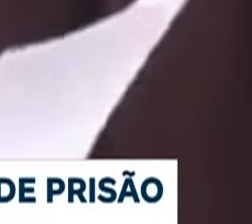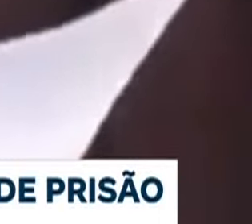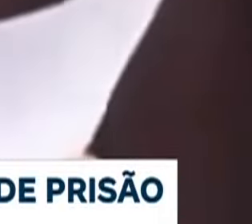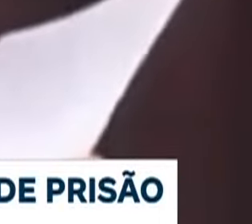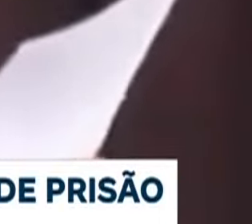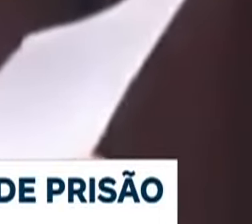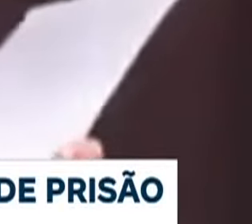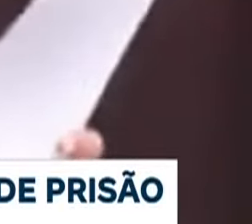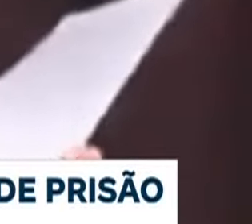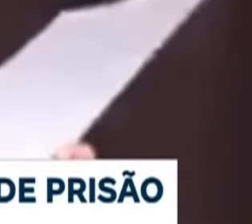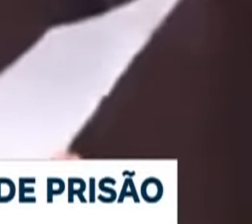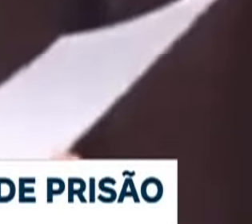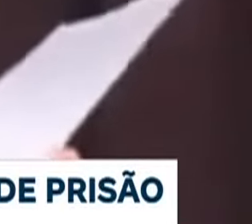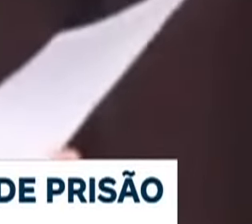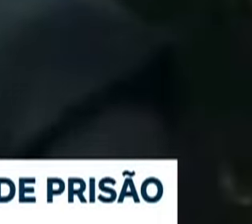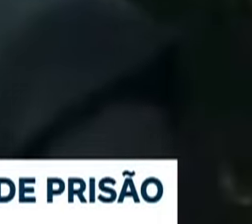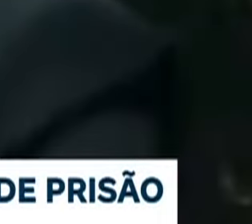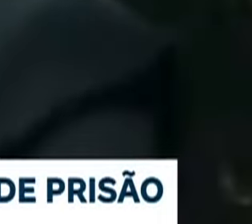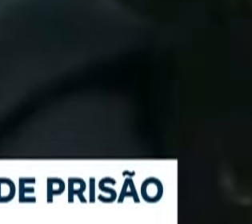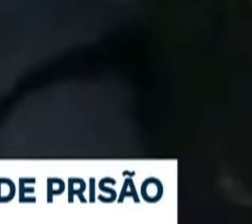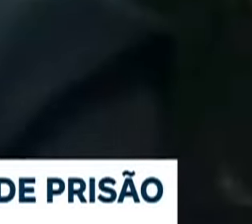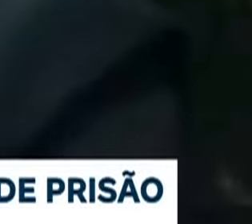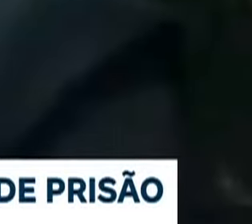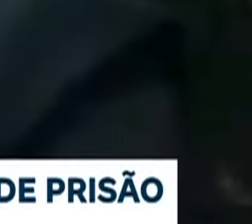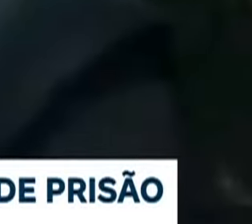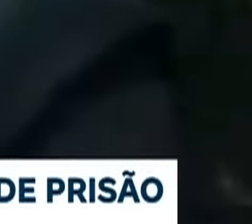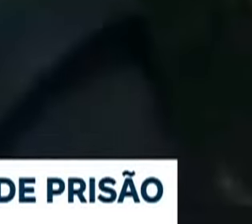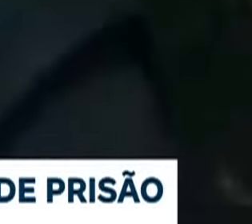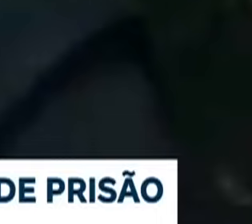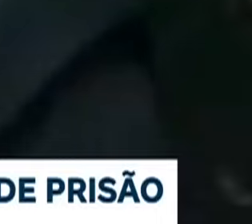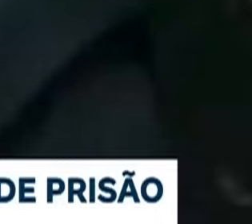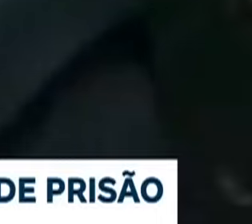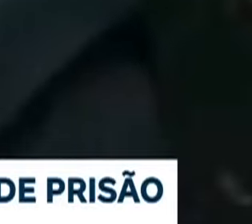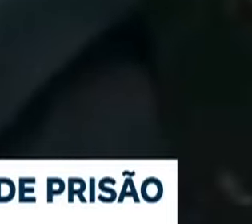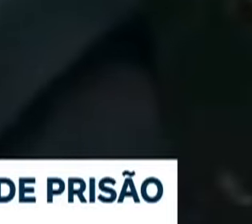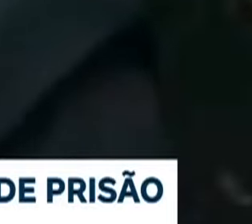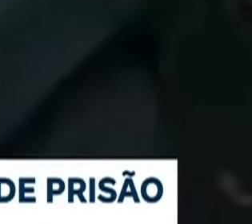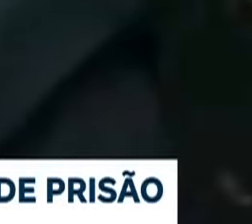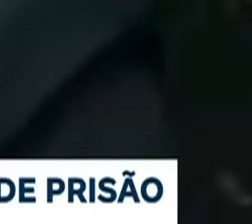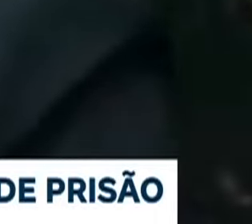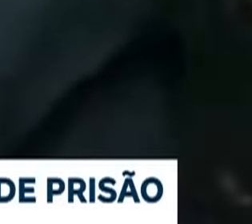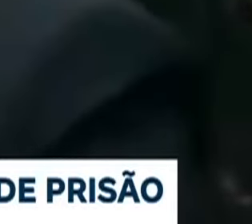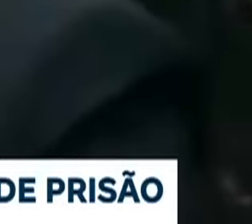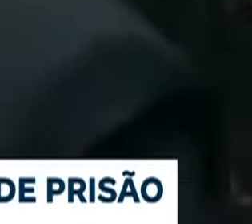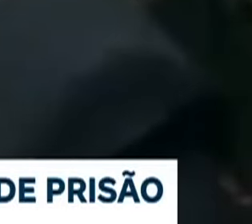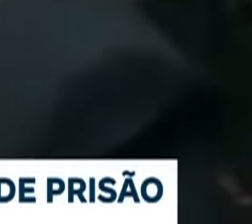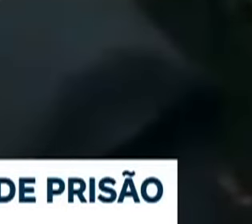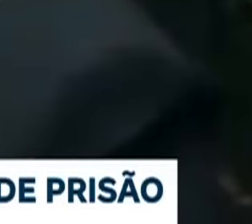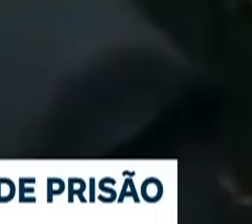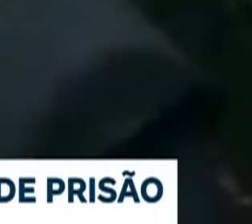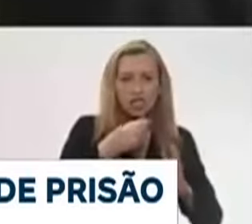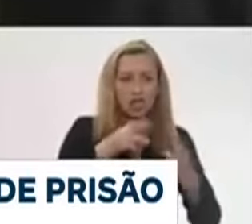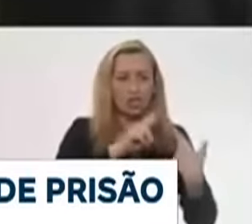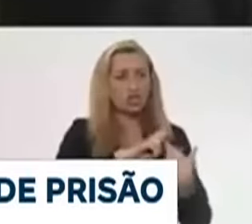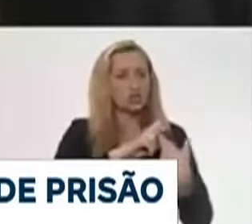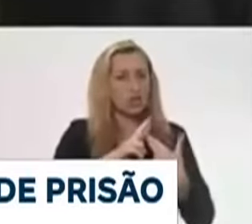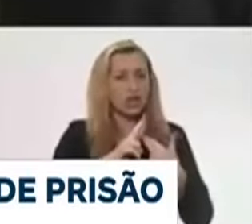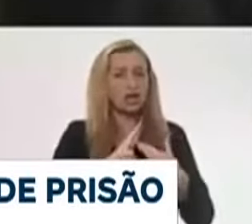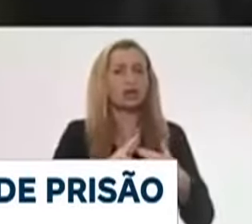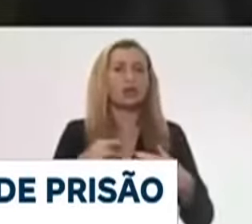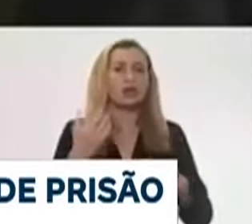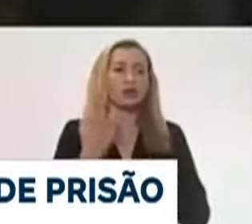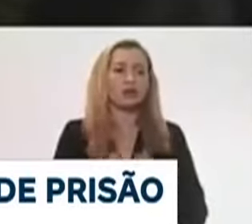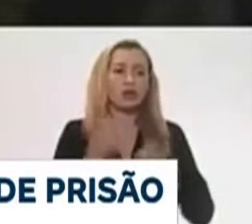deputada e também a ex-assessora Ariane Afonso Lima foram denunciadas por participação na do Zinho um dos